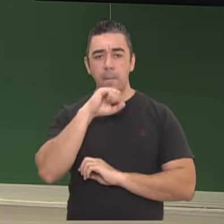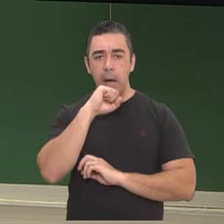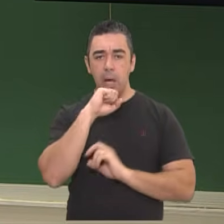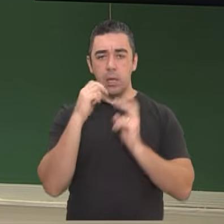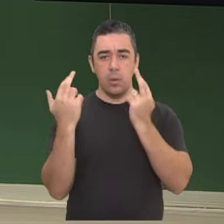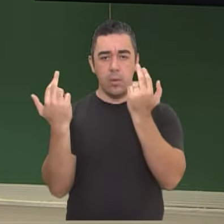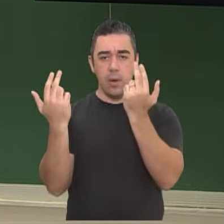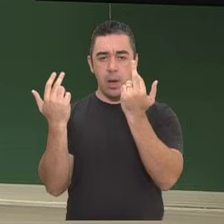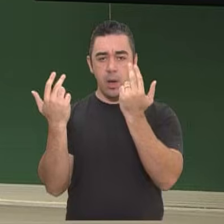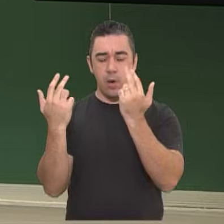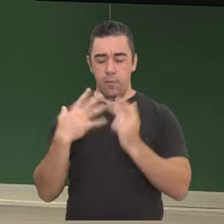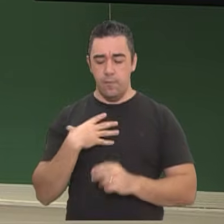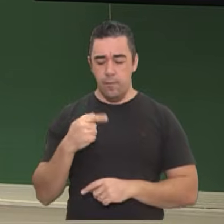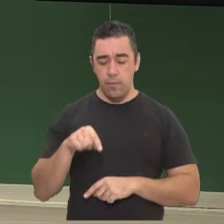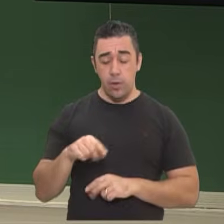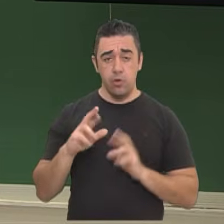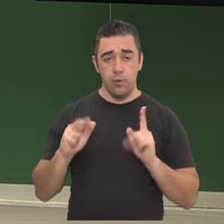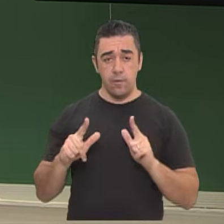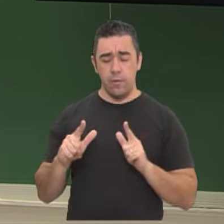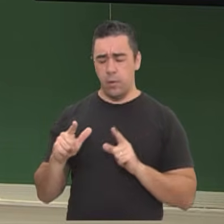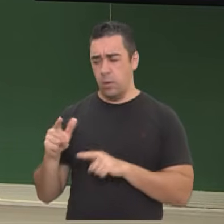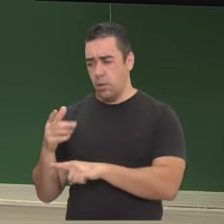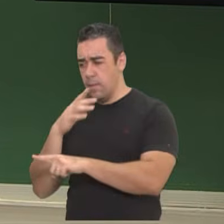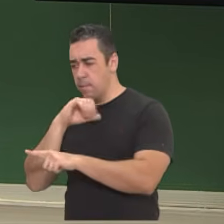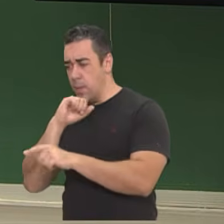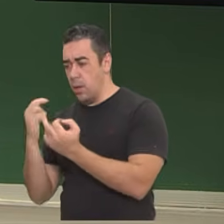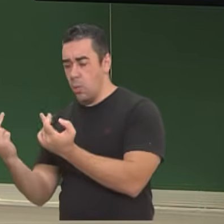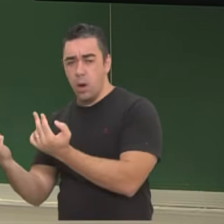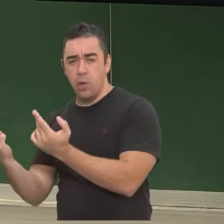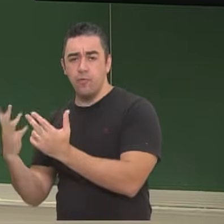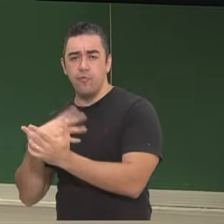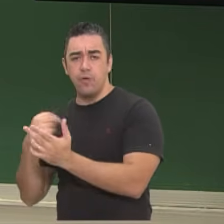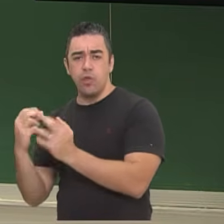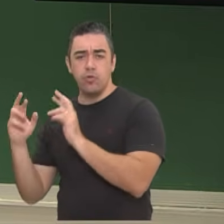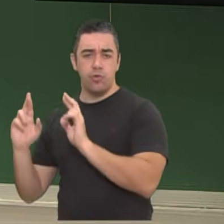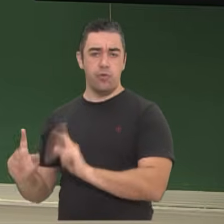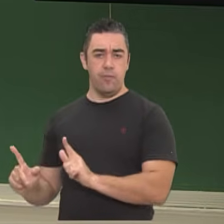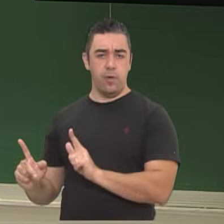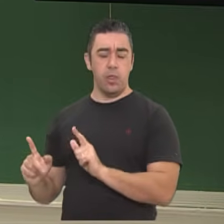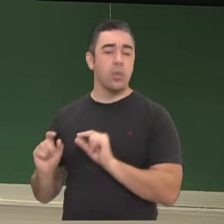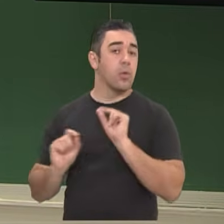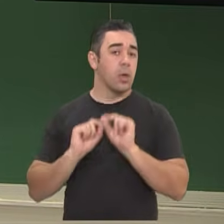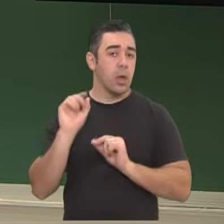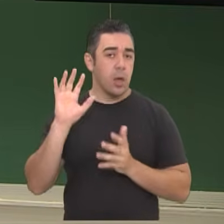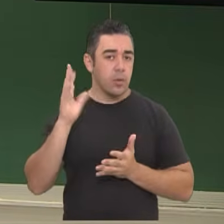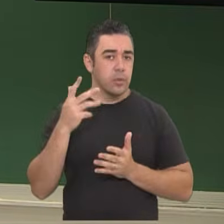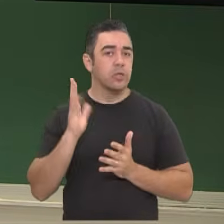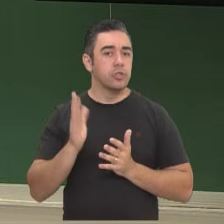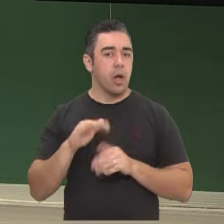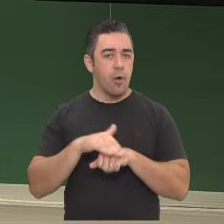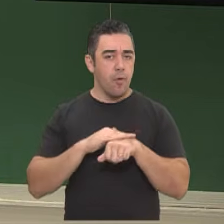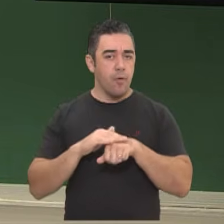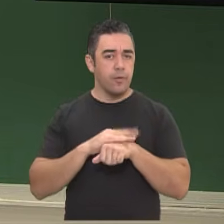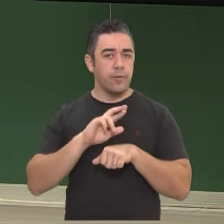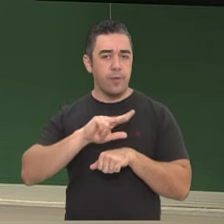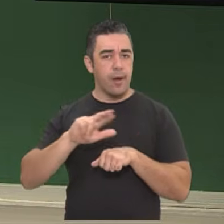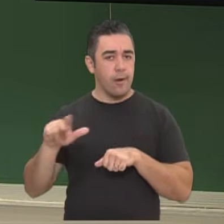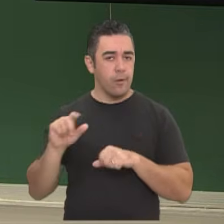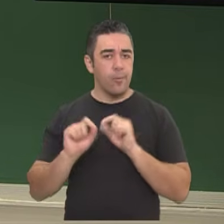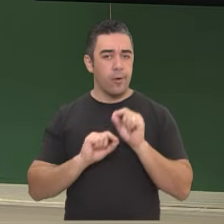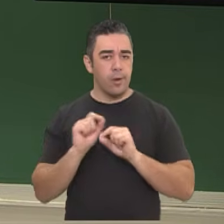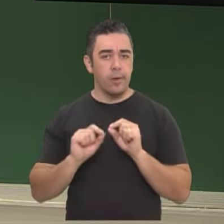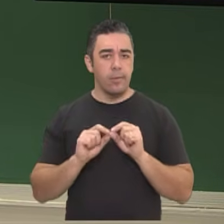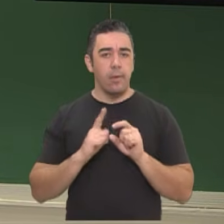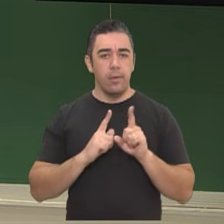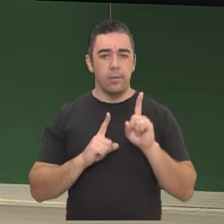diferente. Pais iguais com filho diferente. Qual que é a única chance disso acontecer? Que a gente já conversou várias vezes sobre isso.